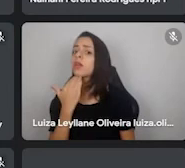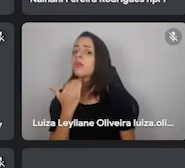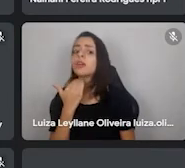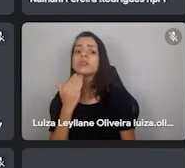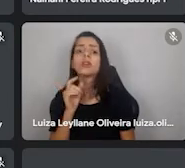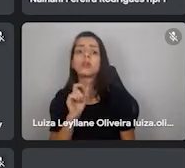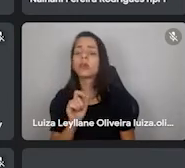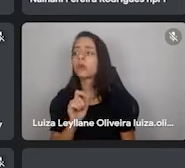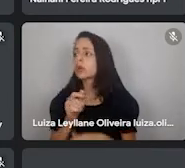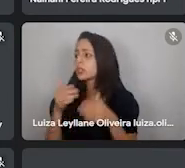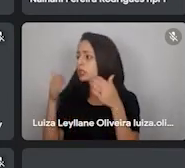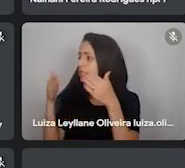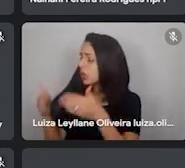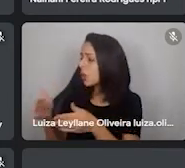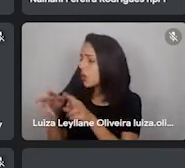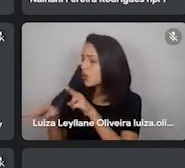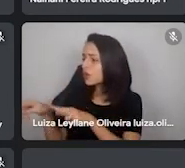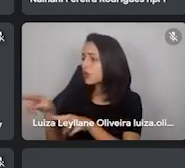um local.